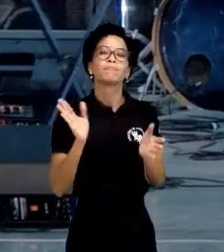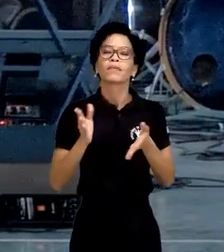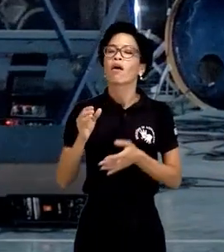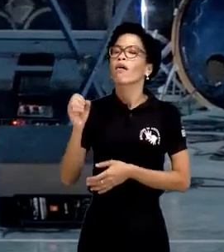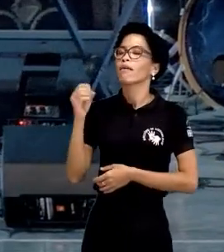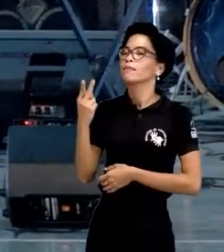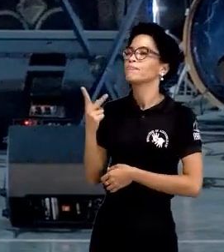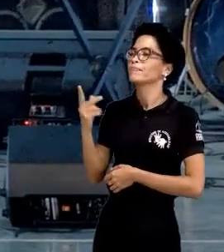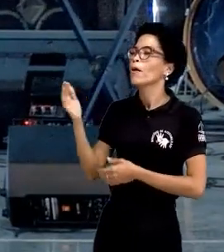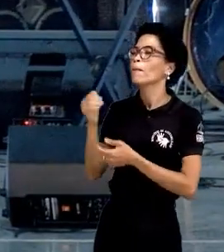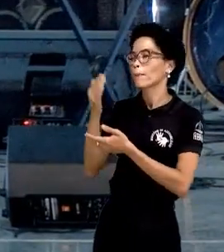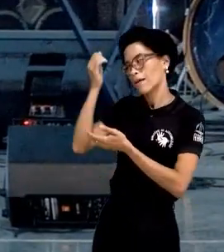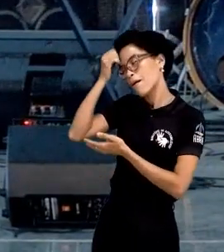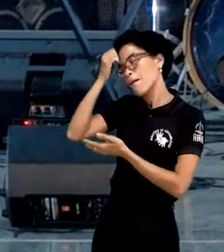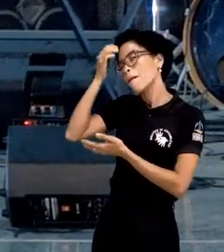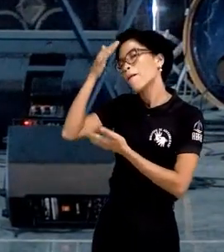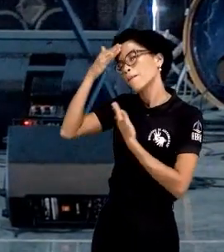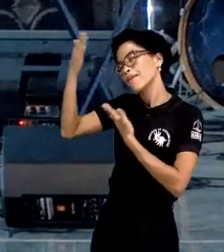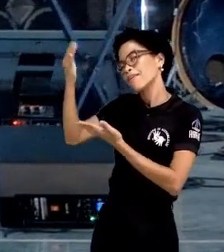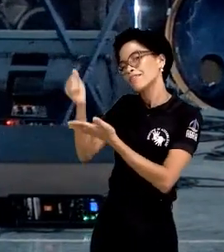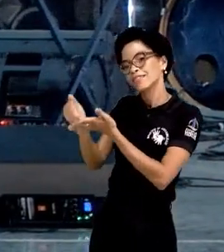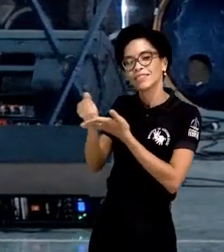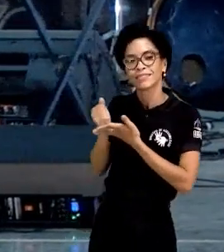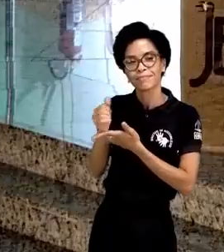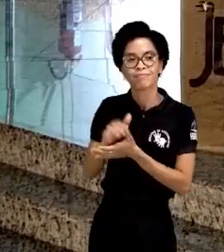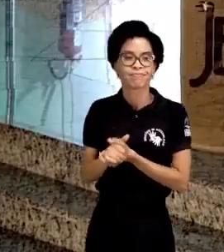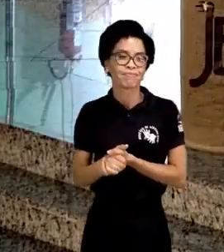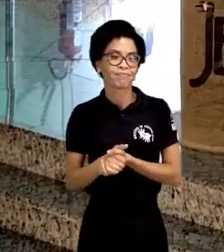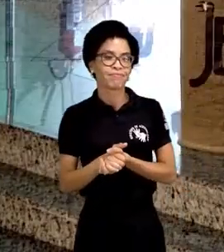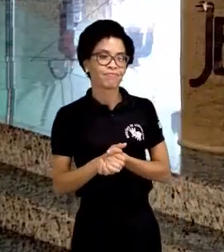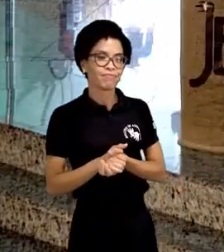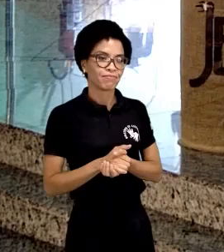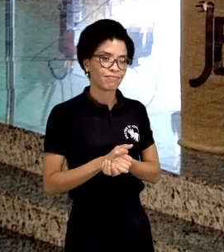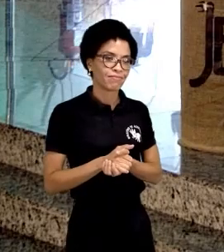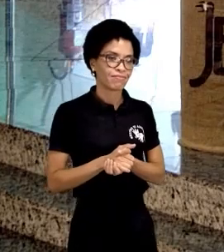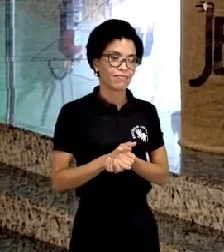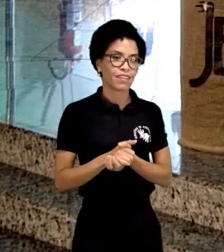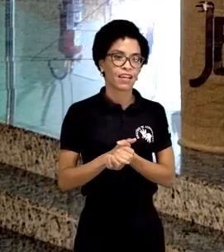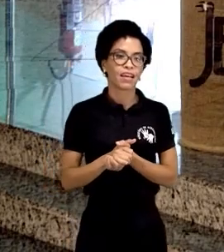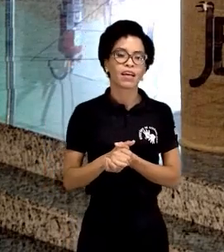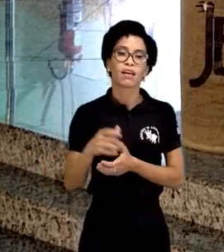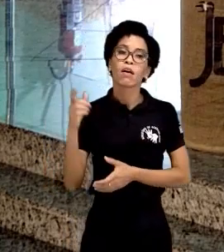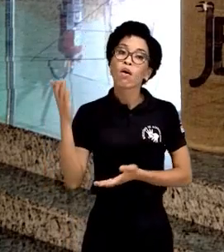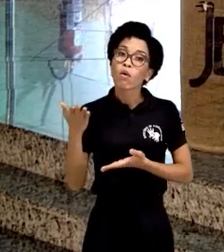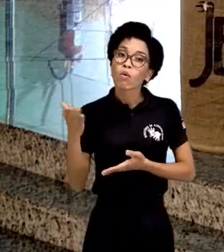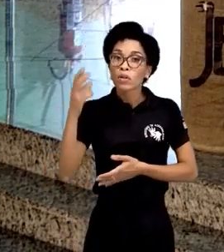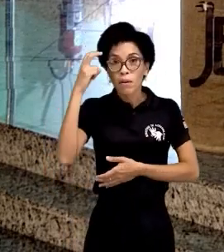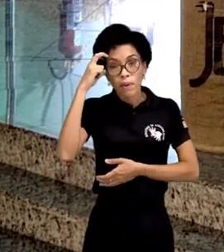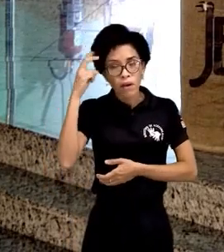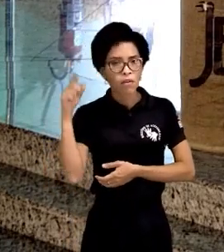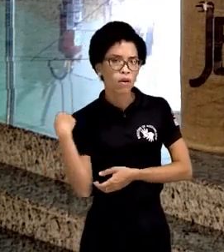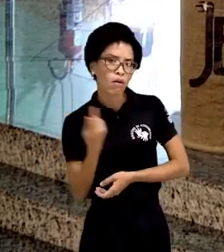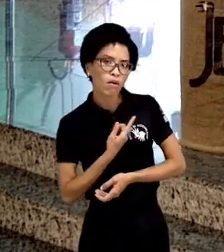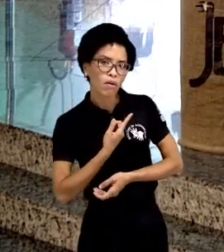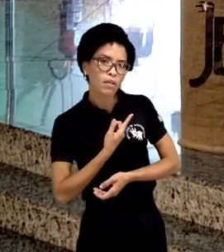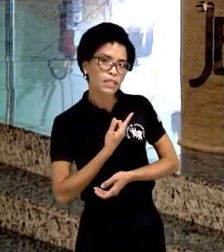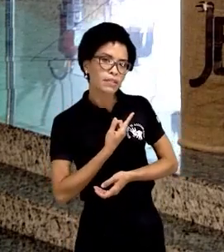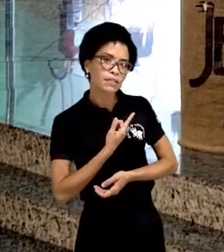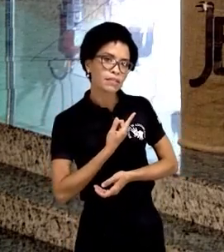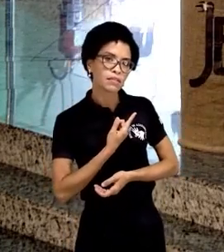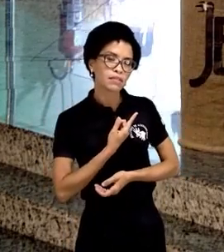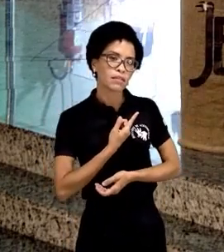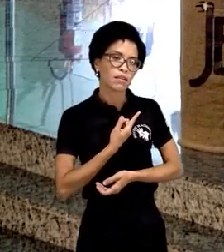é brincadeira não. Hoje pela manhã a gente trabalhou o fato de que a humanidade é dividida em dois grandes